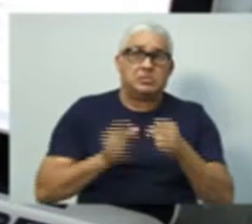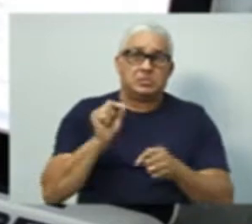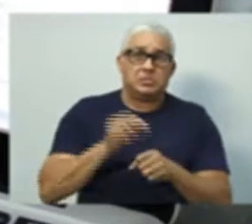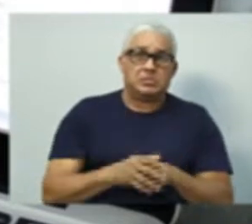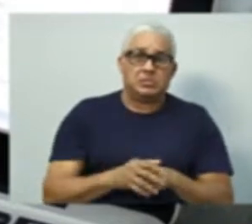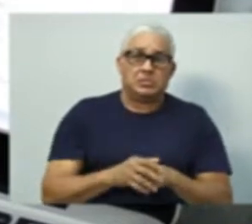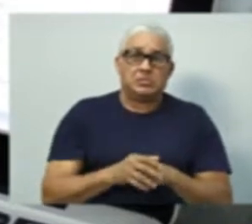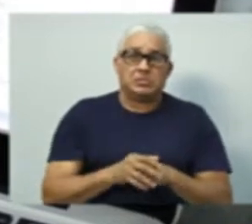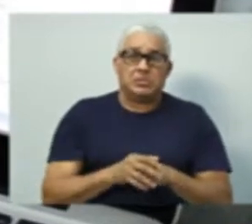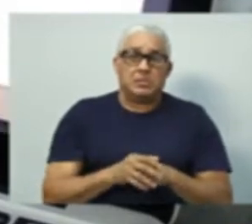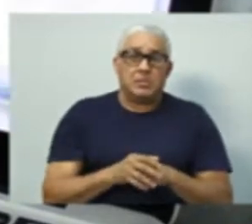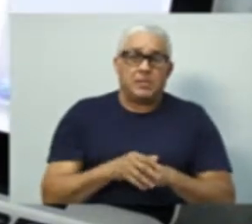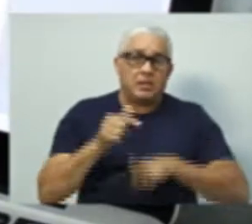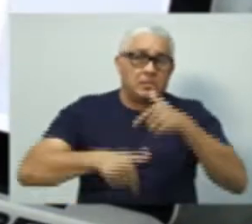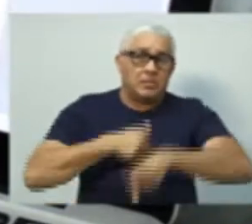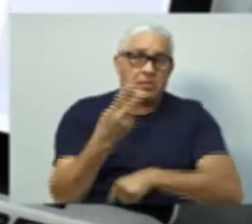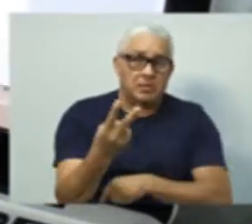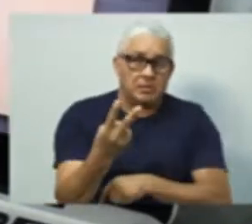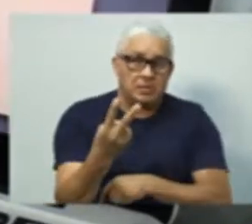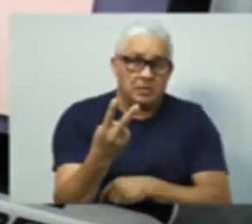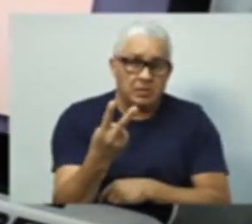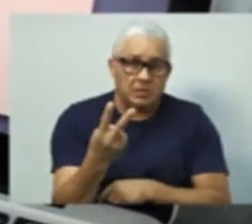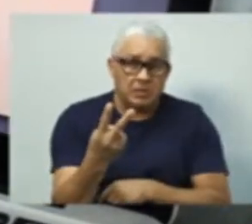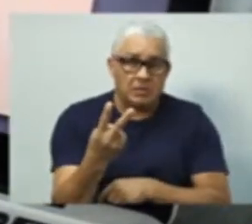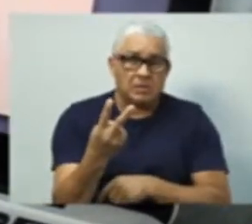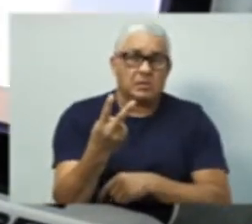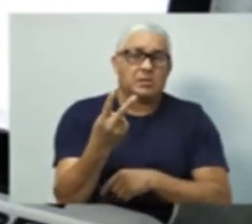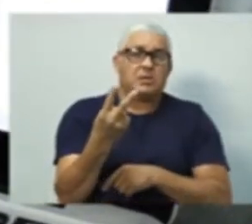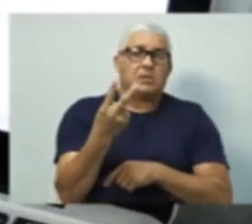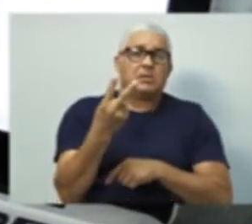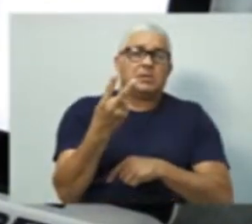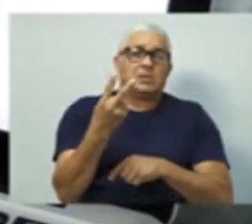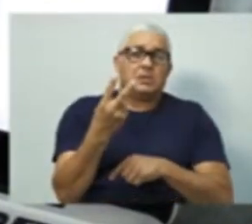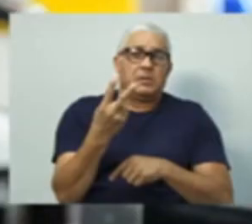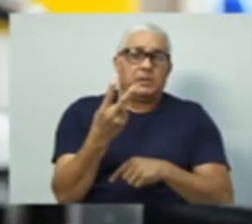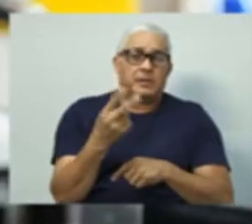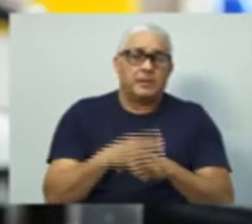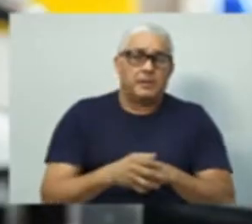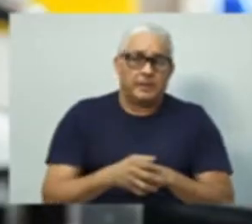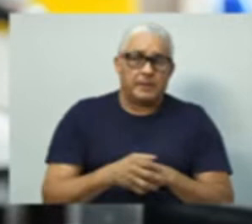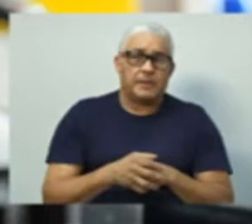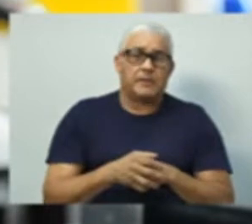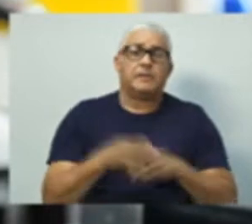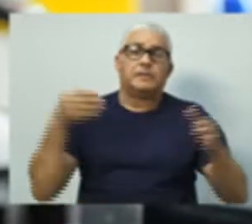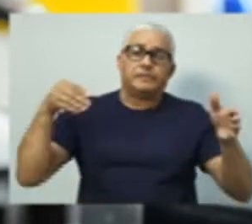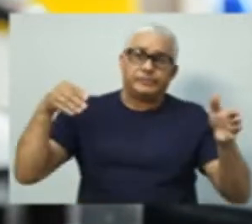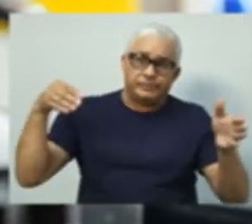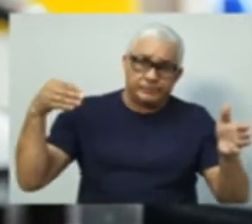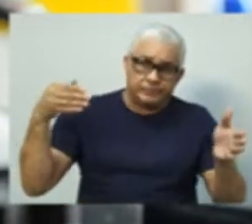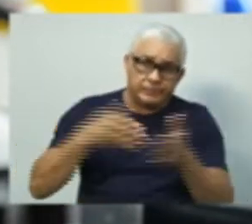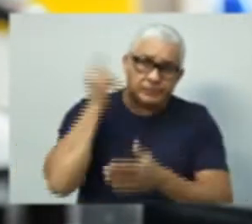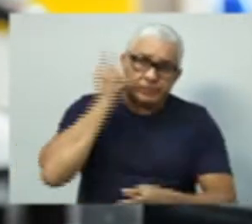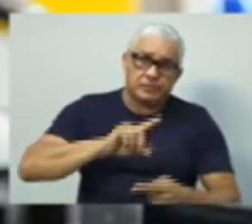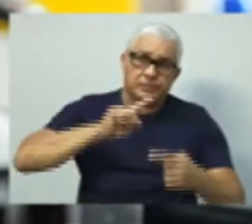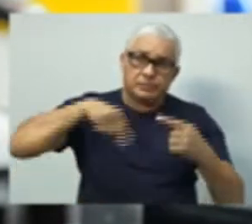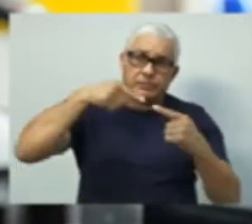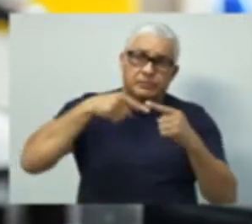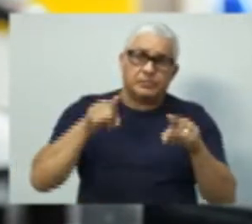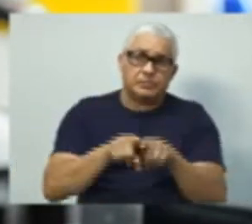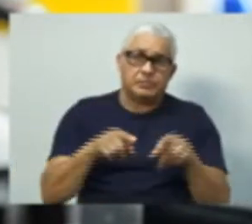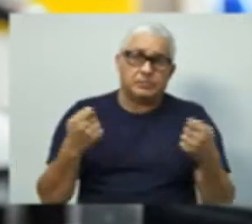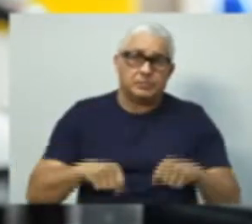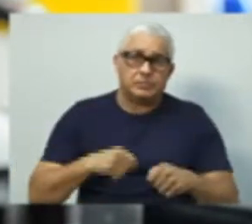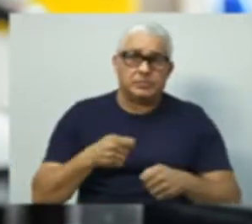dois serviços que são o que nós fazemos, são serviços que são feitos por nós. Para se chegar a algum objetivo, a algum alvo, você